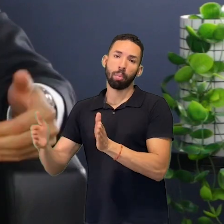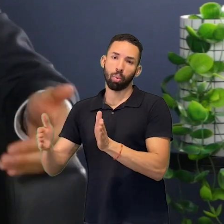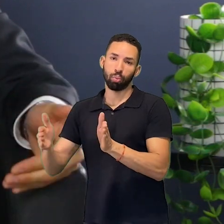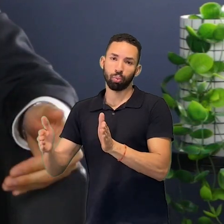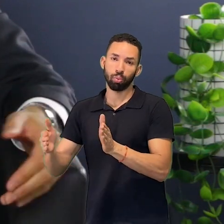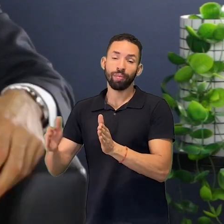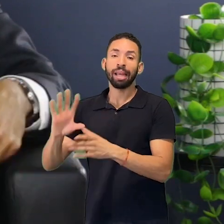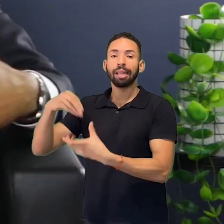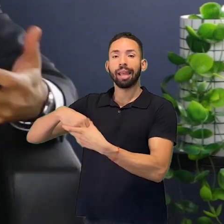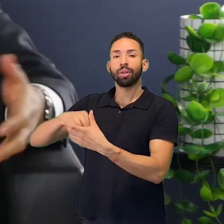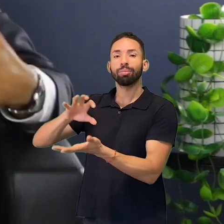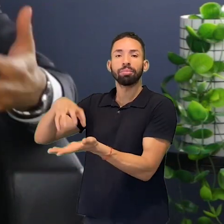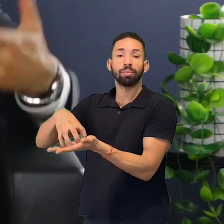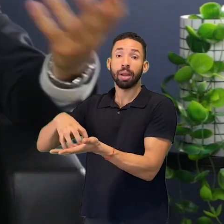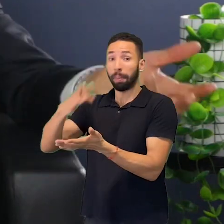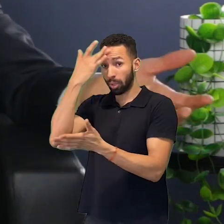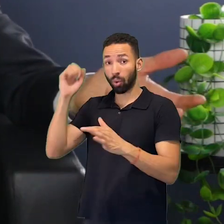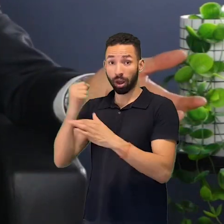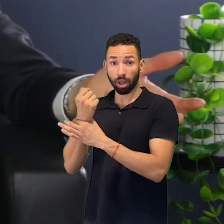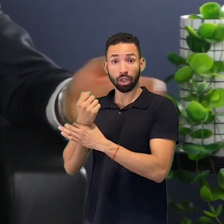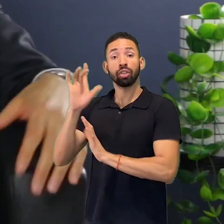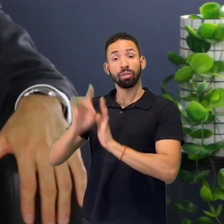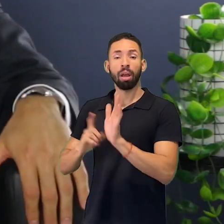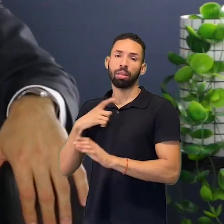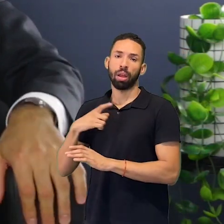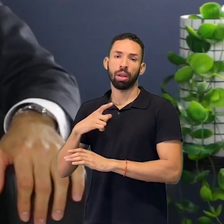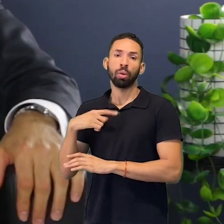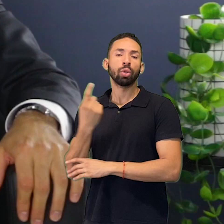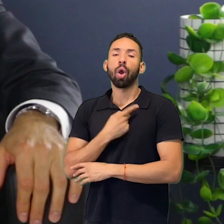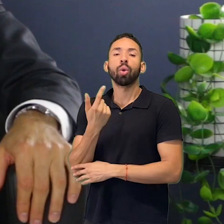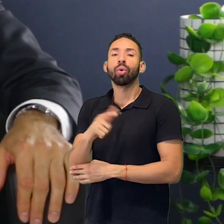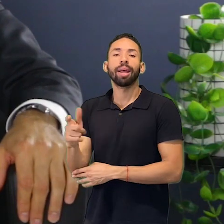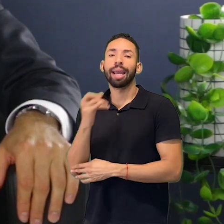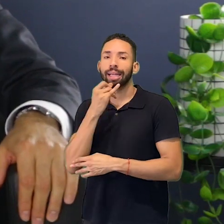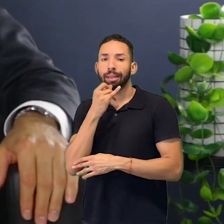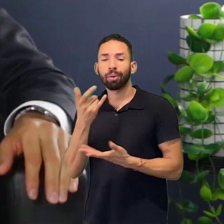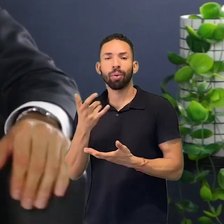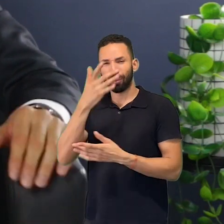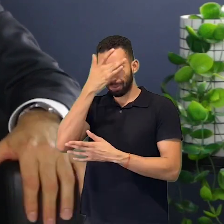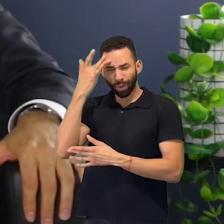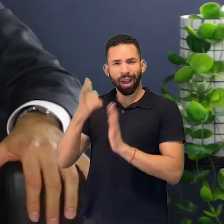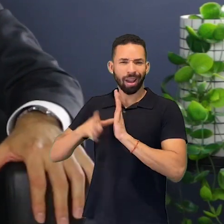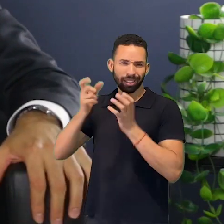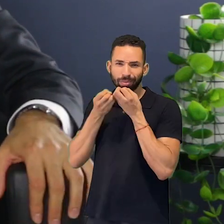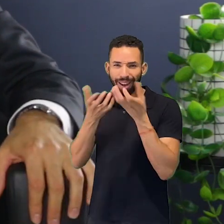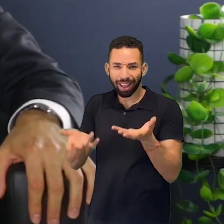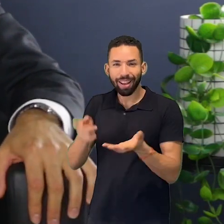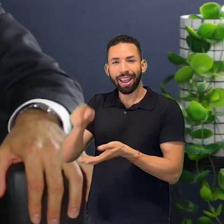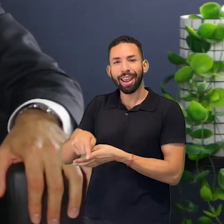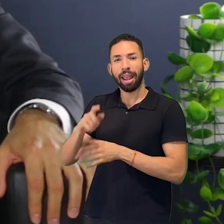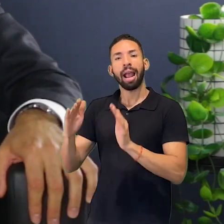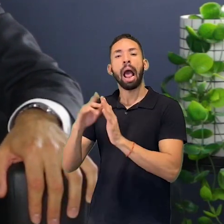prioritariamente temporária, em instituições, como disse, garantidoras de direitos. Então não vamos mais ter o que a gente chamava